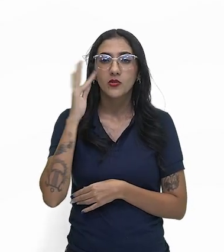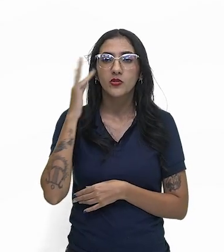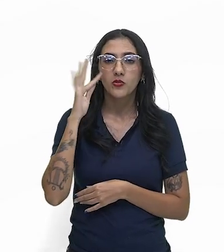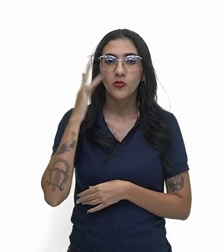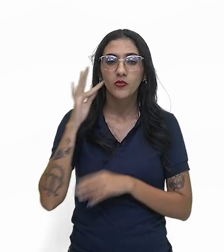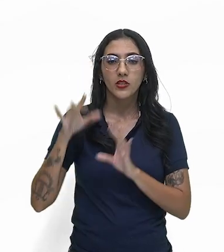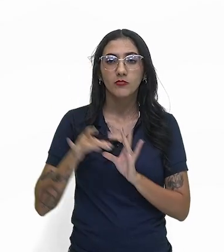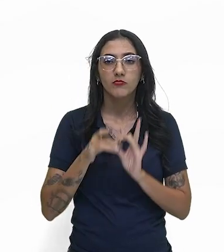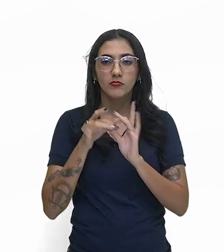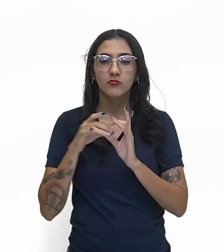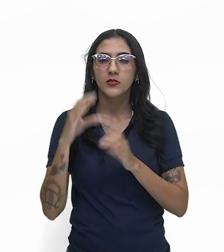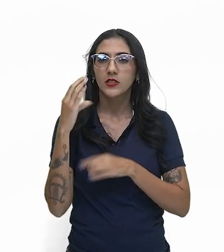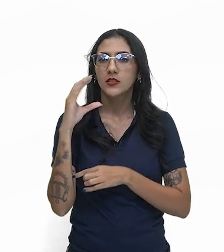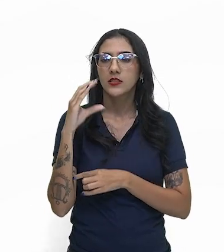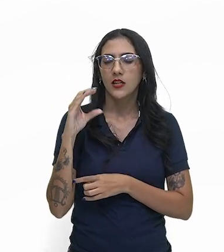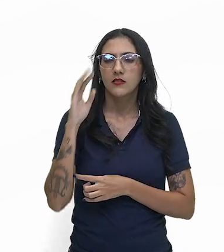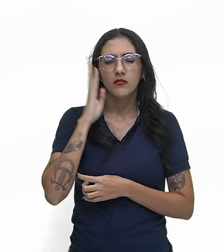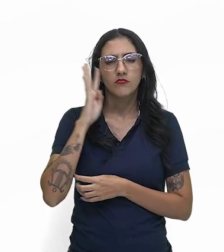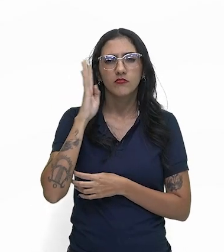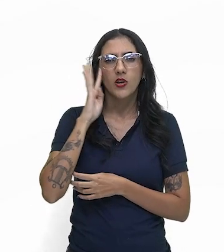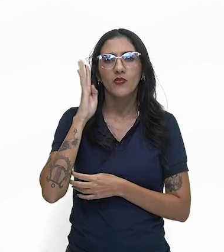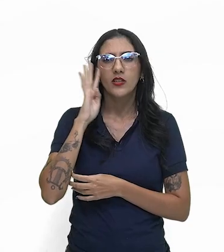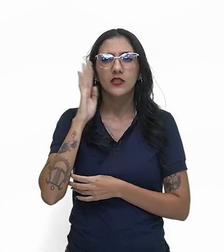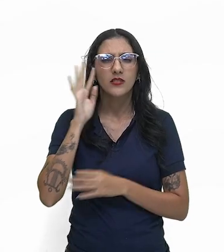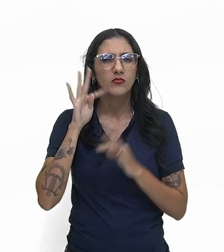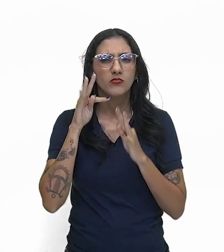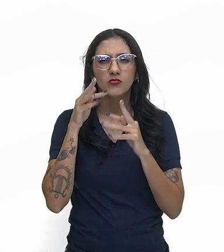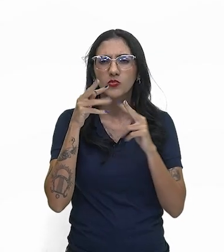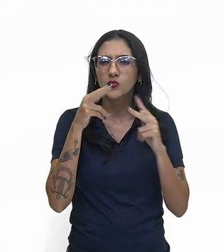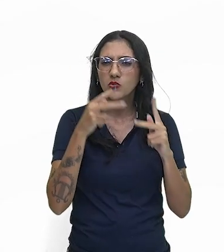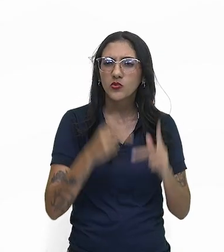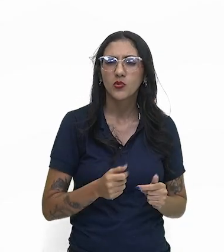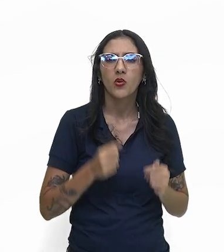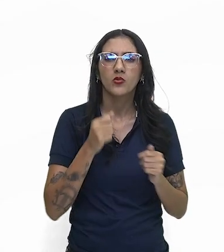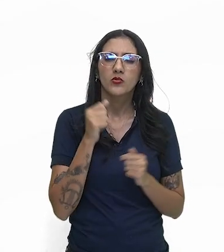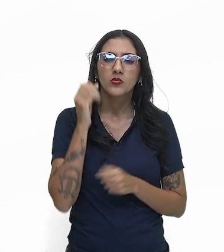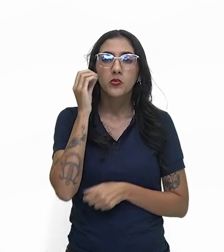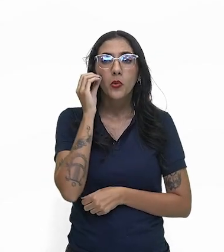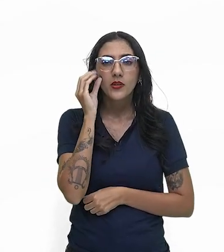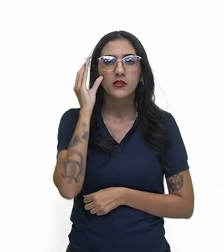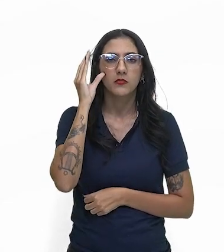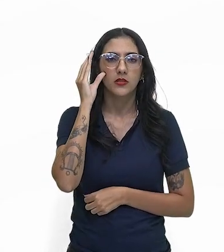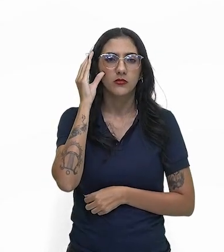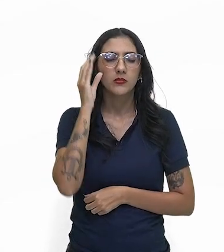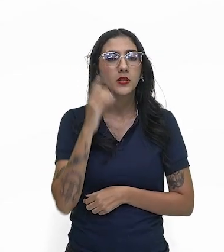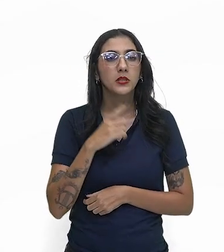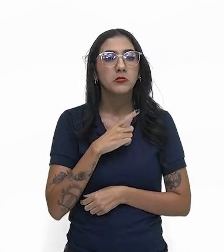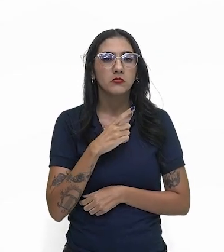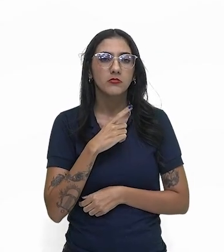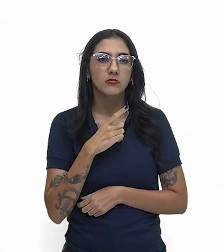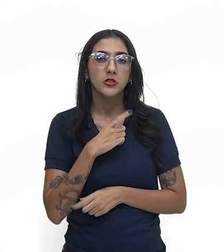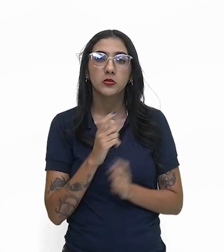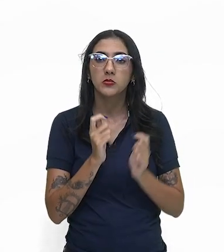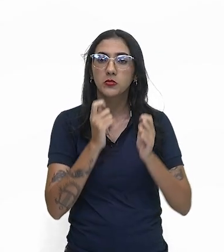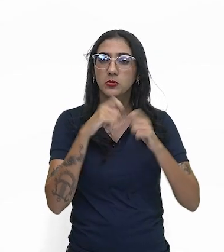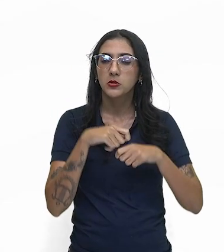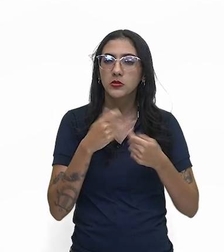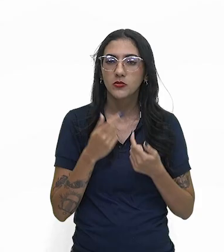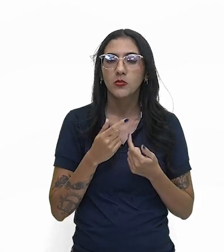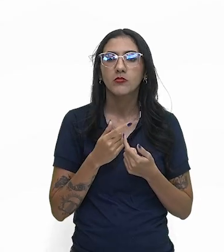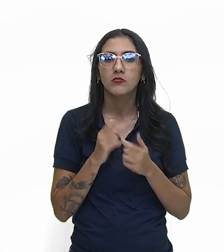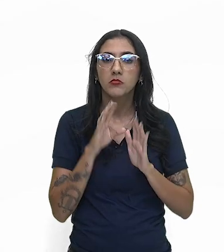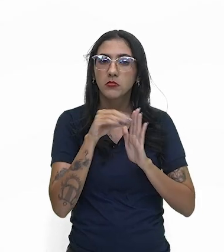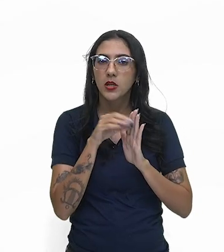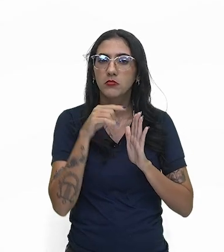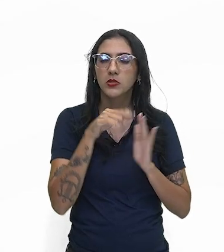ciência, que é essa reflexão sobre todo tipo de conhecimento, né, que está ali, que está colocado para nós